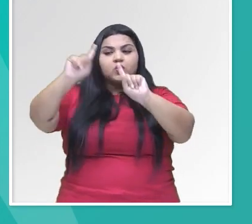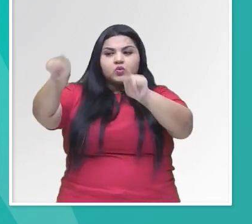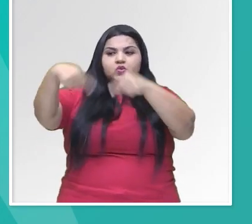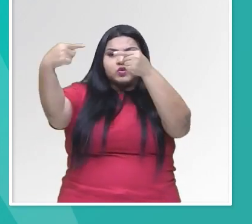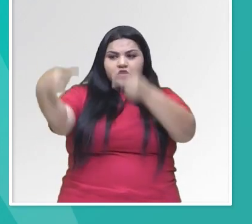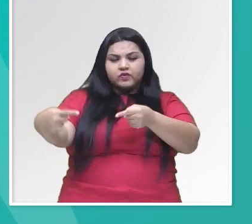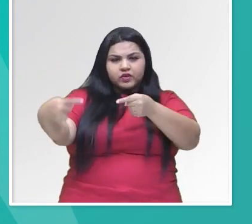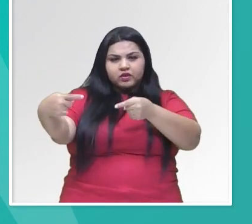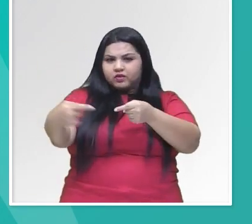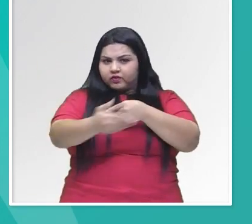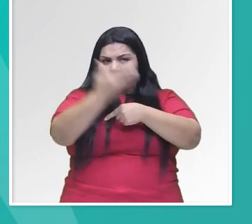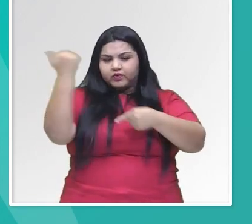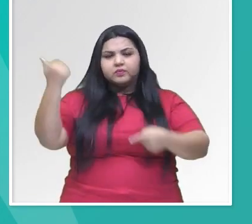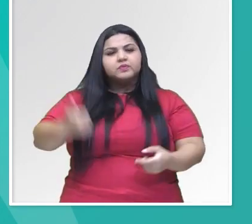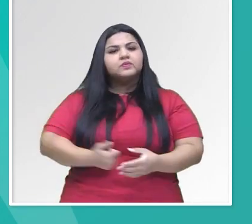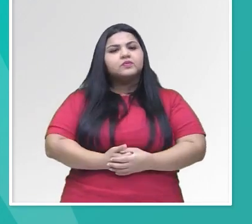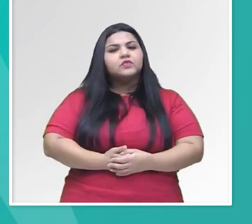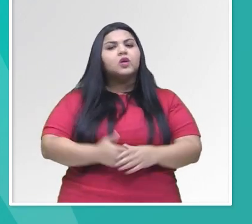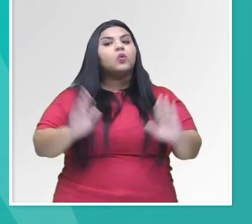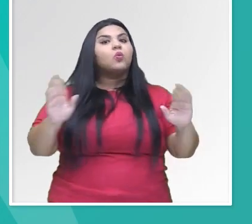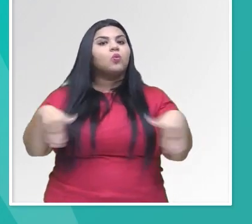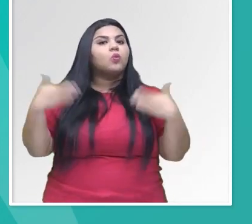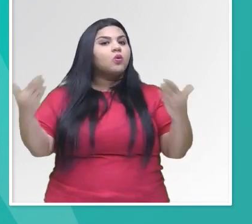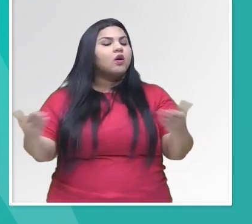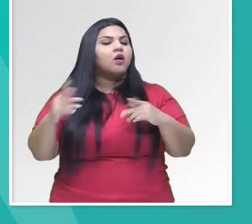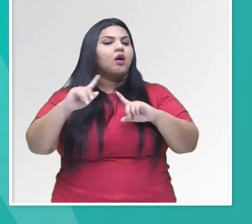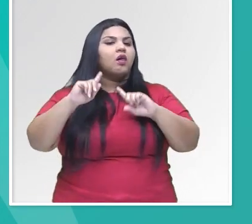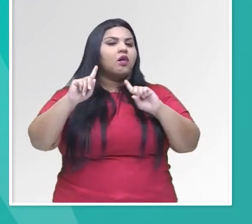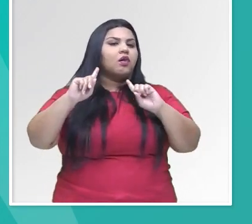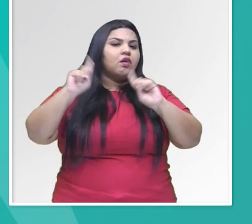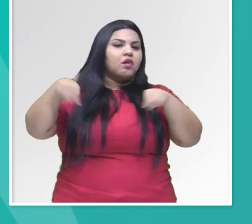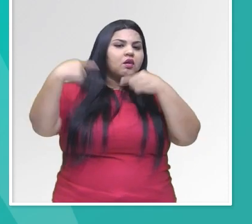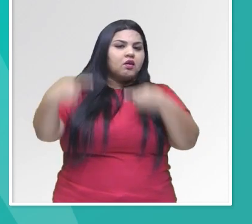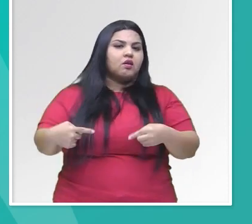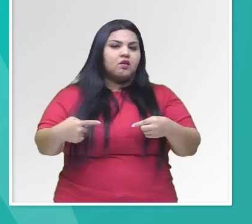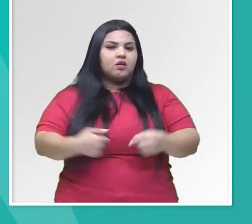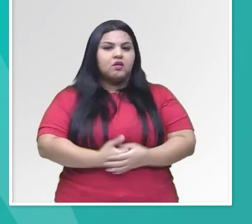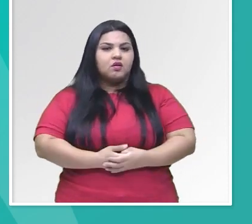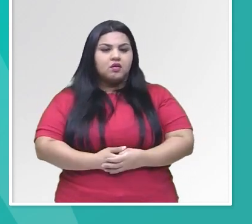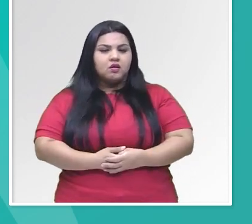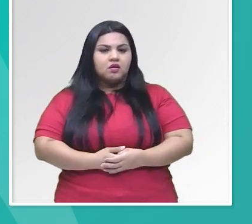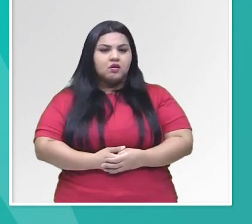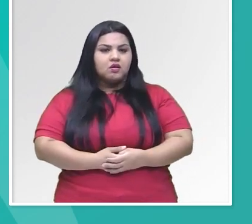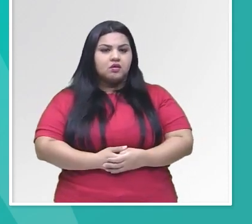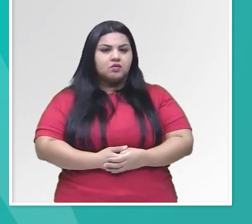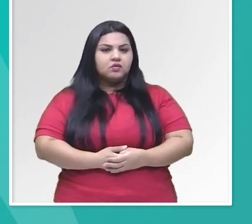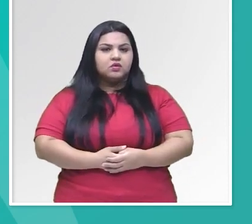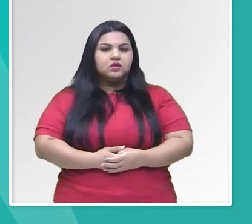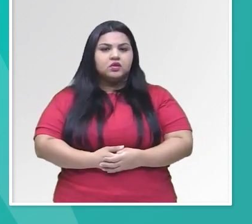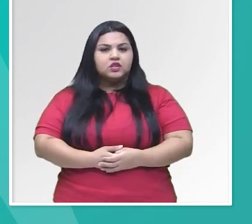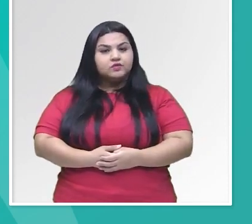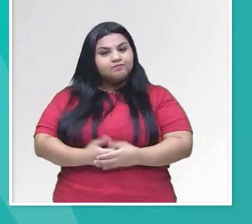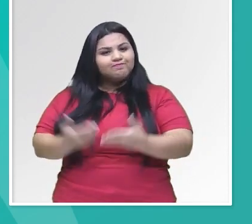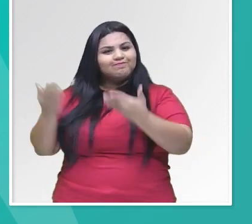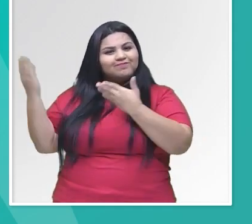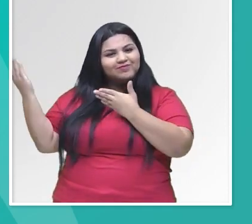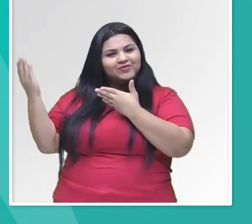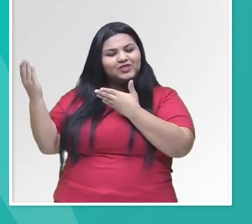desafio. Vamos lá? Que desafio é esse? Gentileza